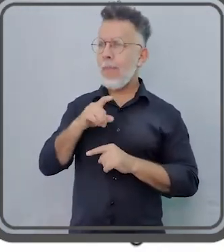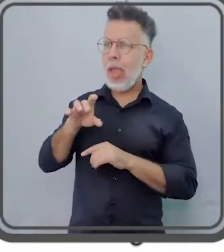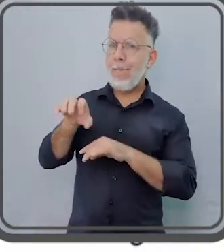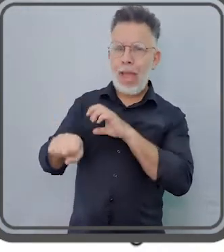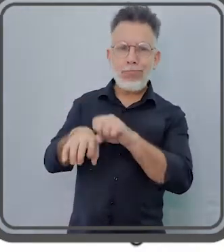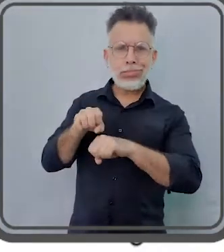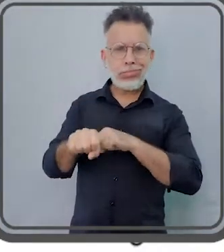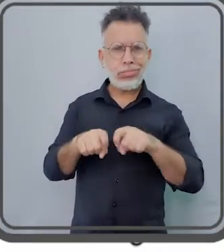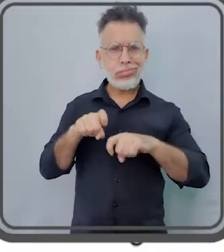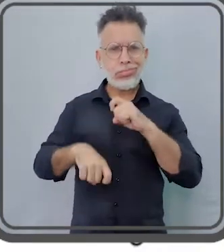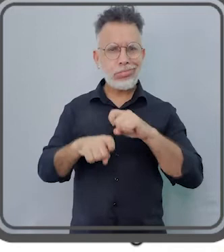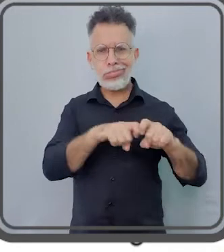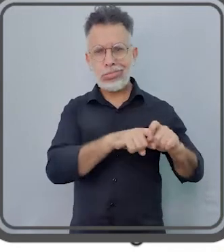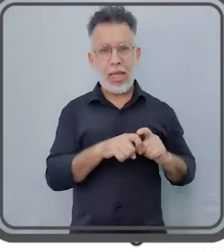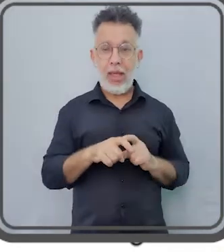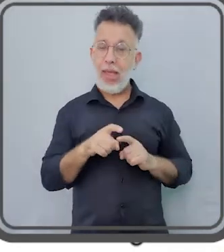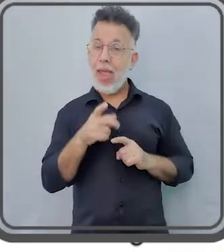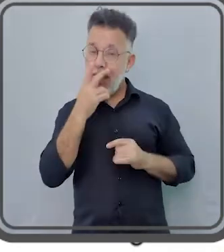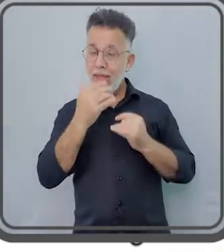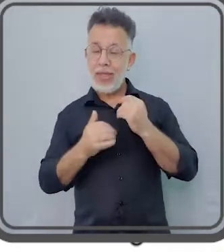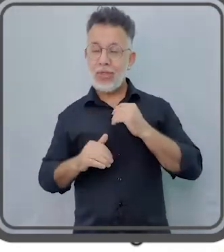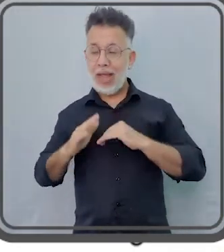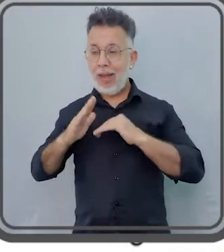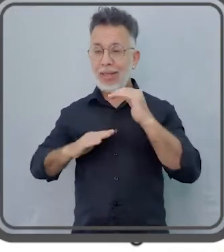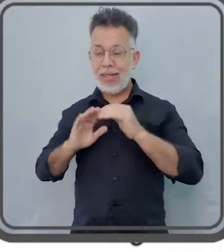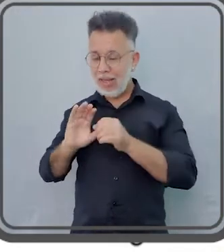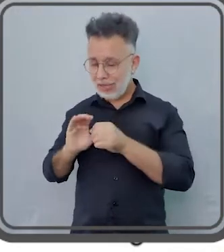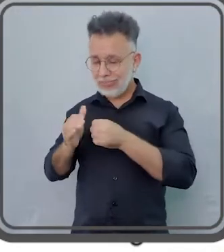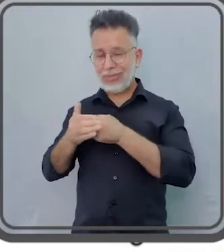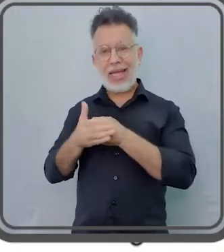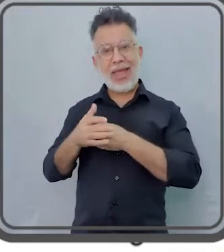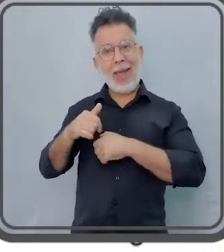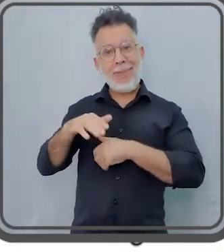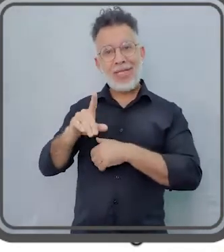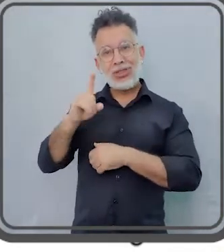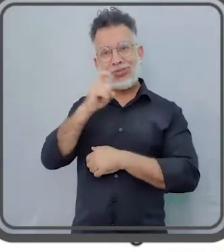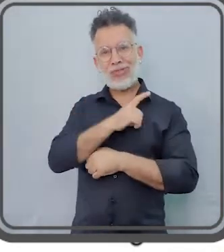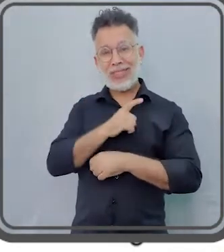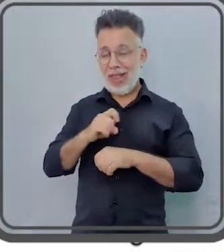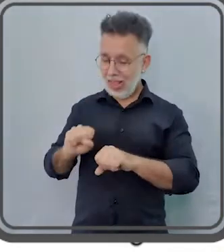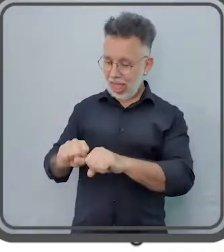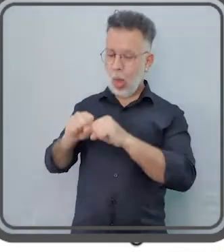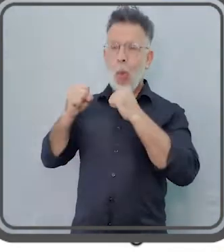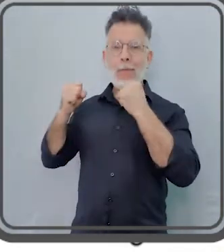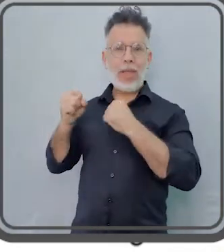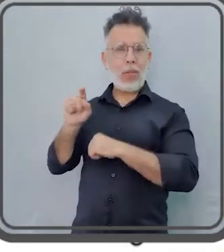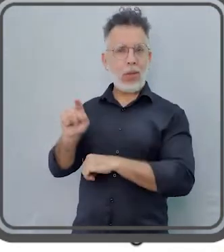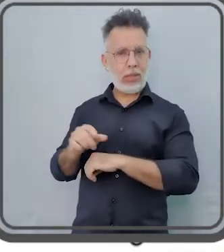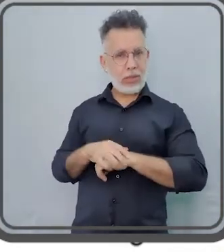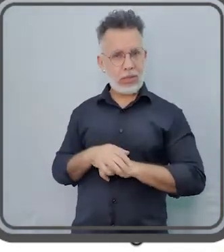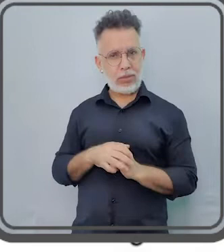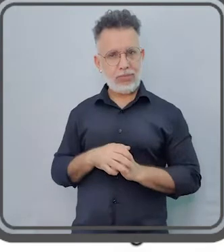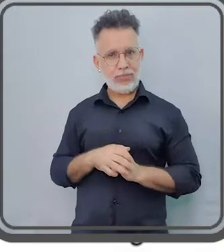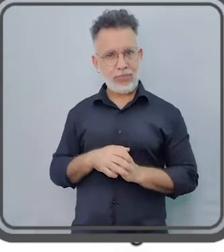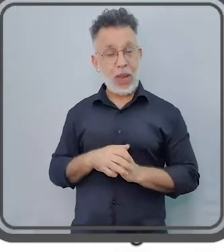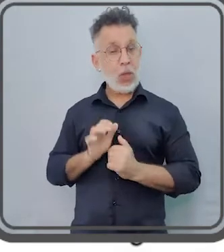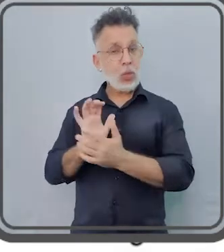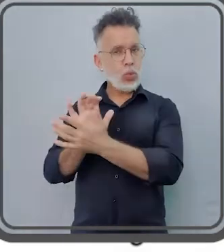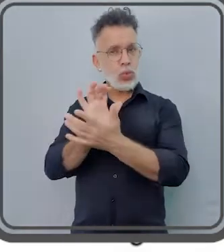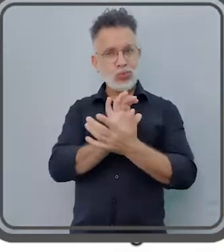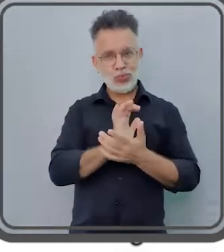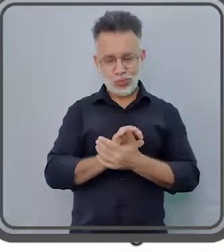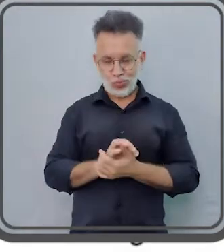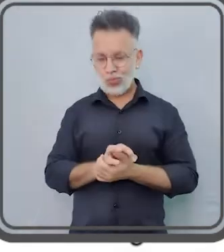acaba criando um casulo que é até mais difícil, romper com isso nos grupos, né,